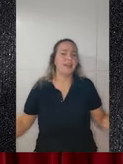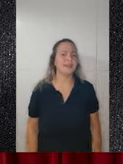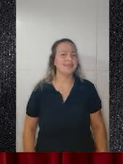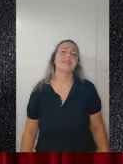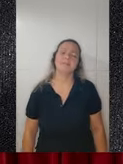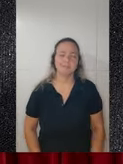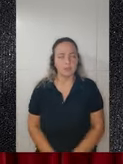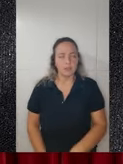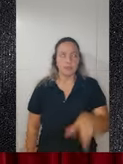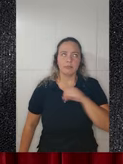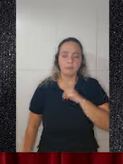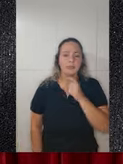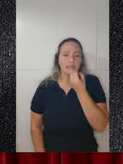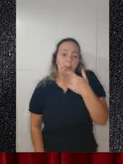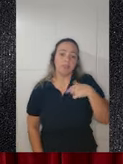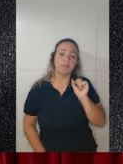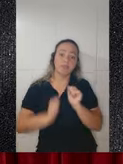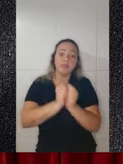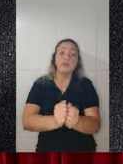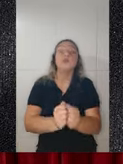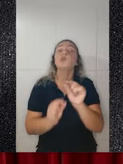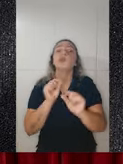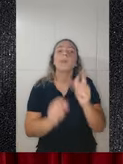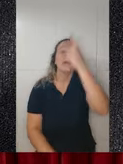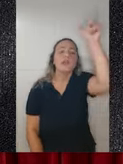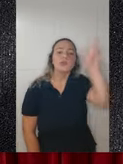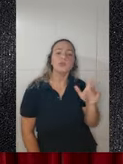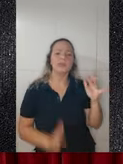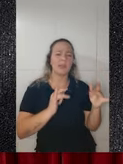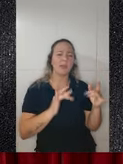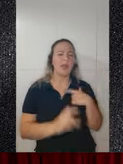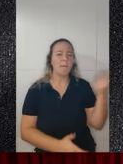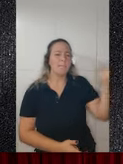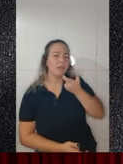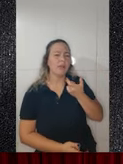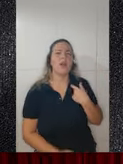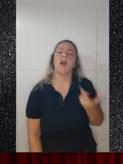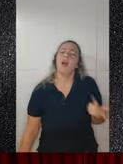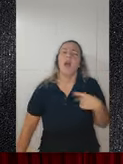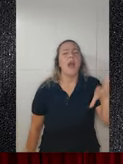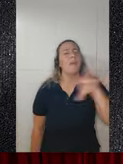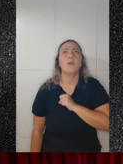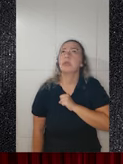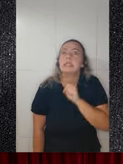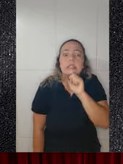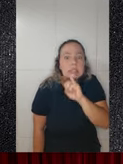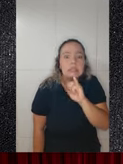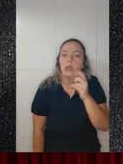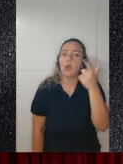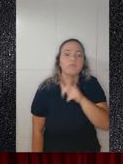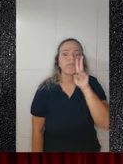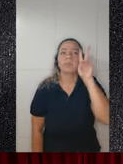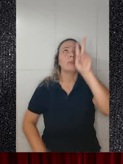Uma merda, cara. Porra, uma merda, não dá. Aí eu, porra, eu fui com a minha namorada. Minha namorada, porra, jogando na cara, assim. Ela falava, nossa,